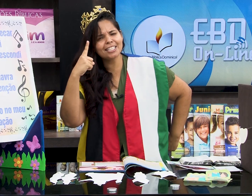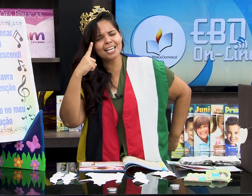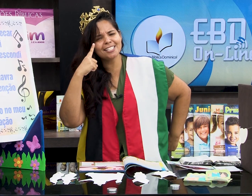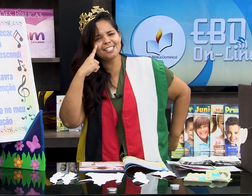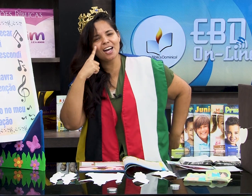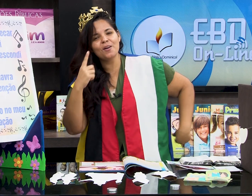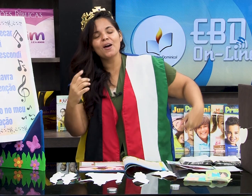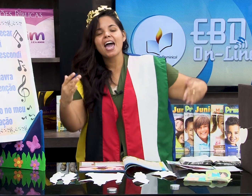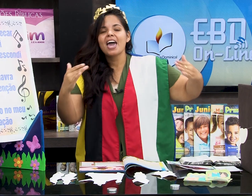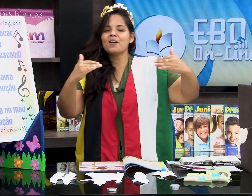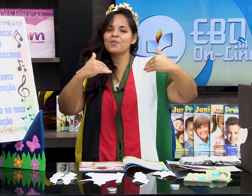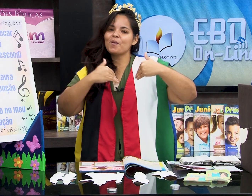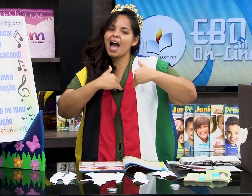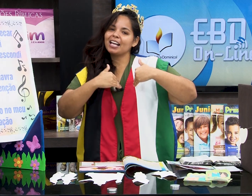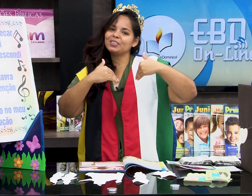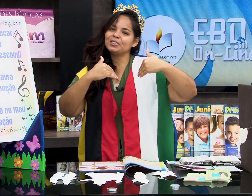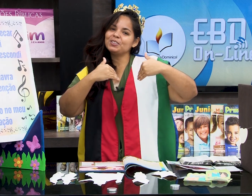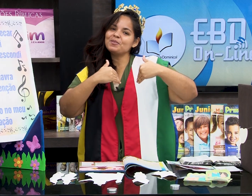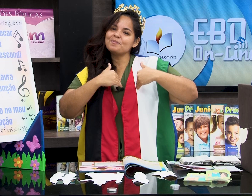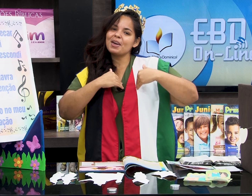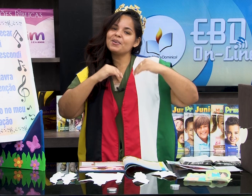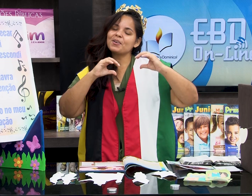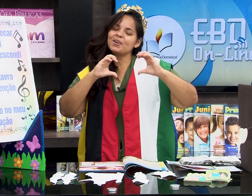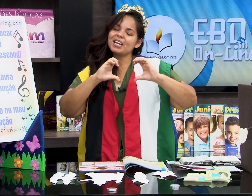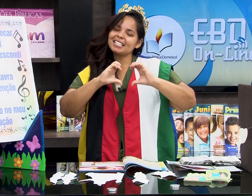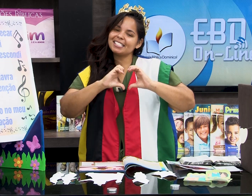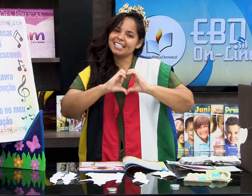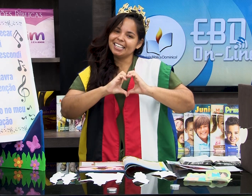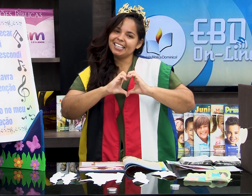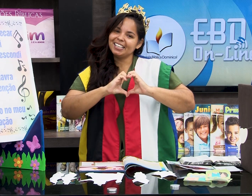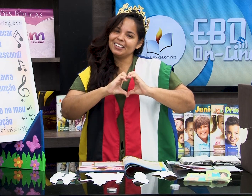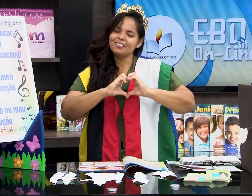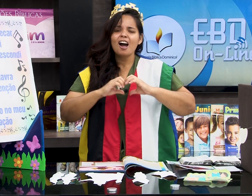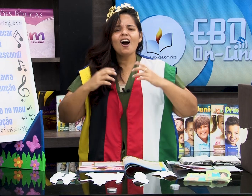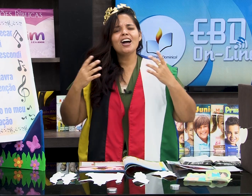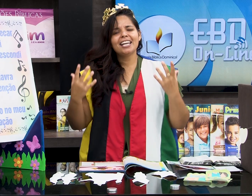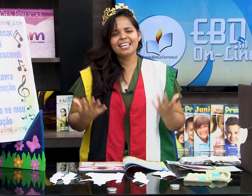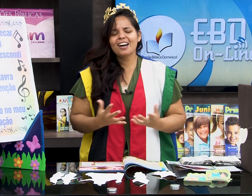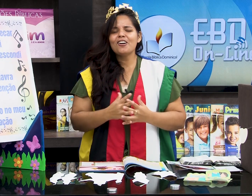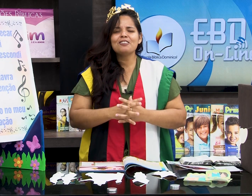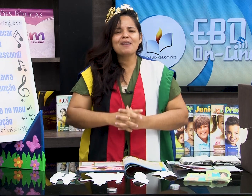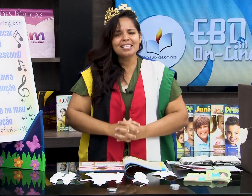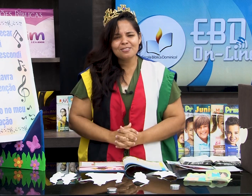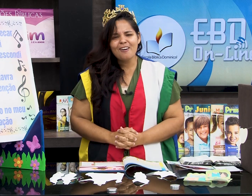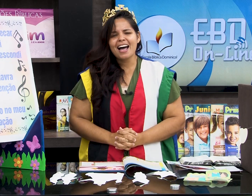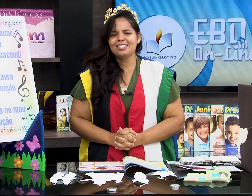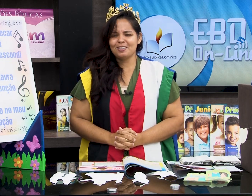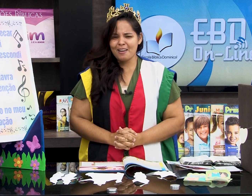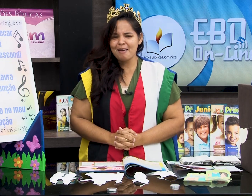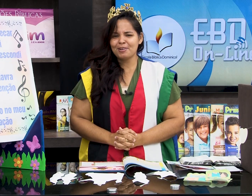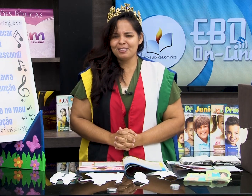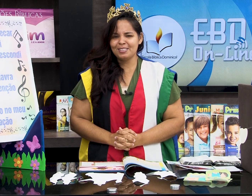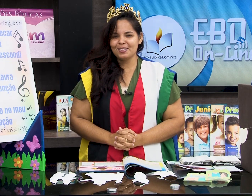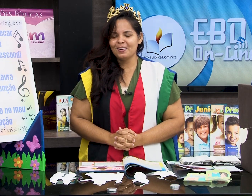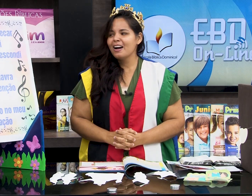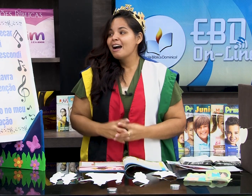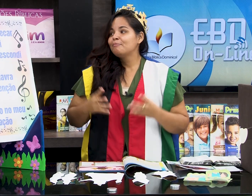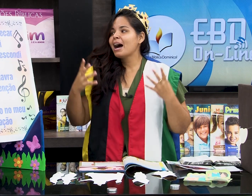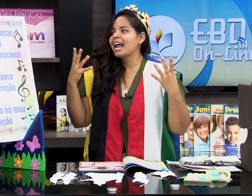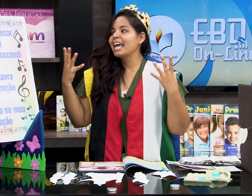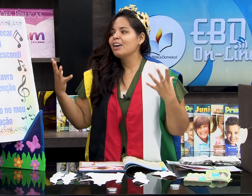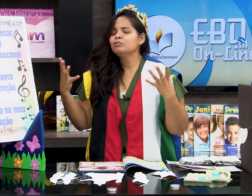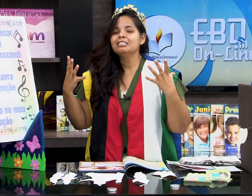com atenção eu guardo no meu coração. Olha que corinho mais fácil, não é,